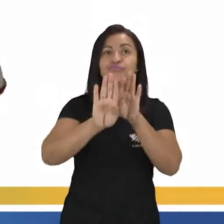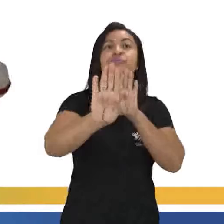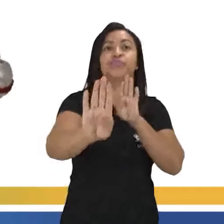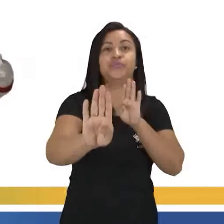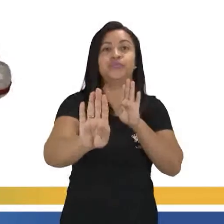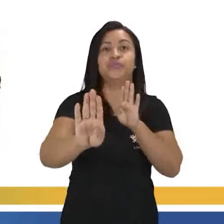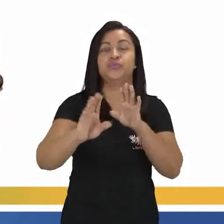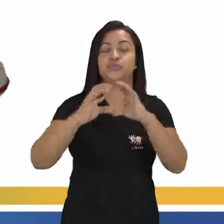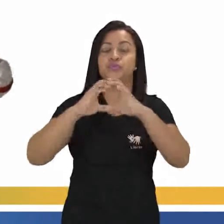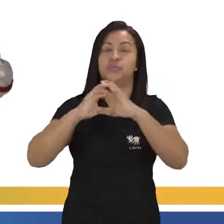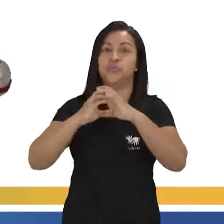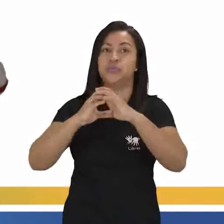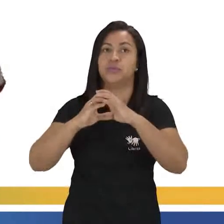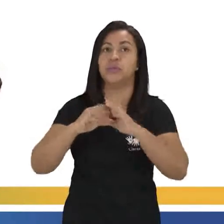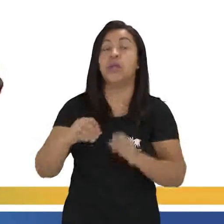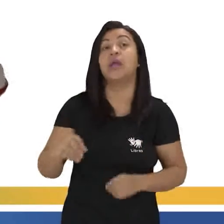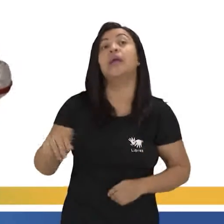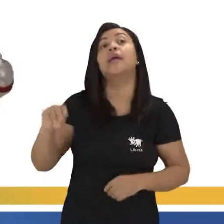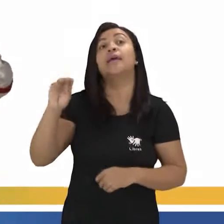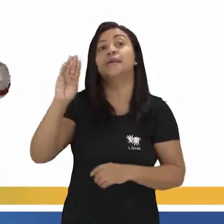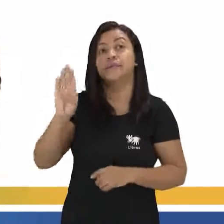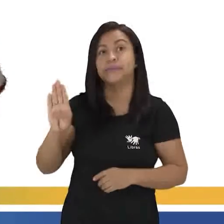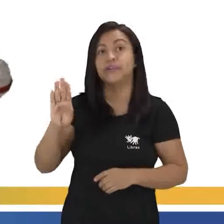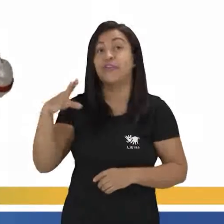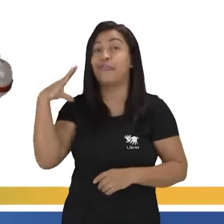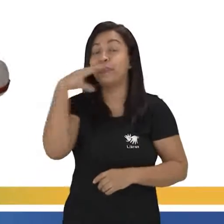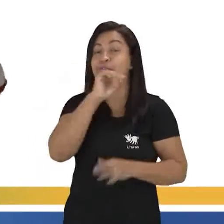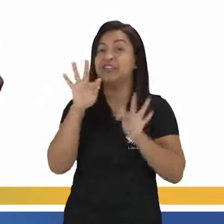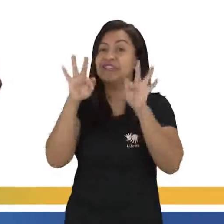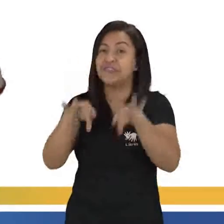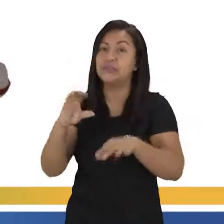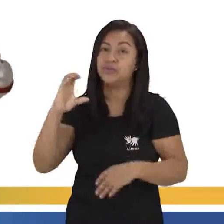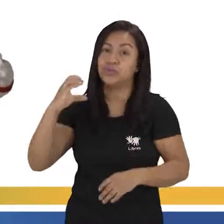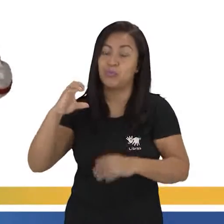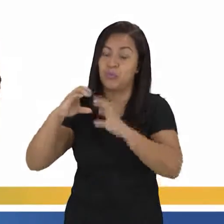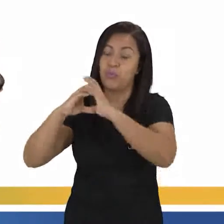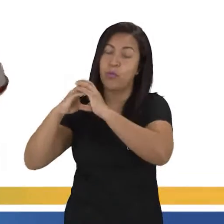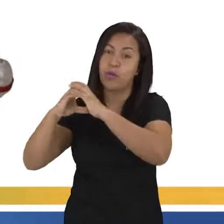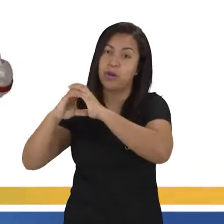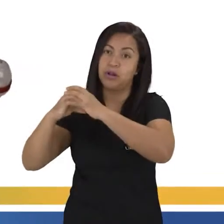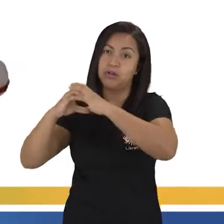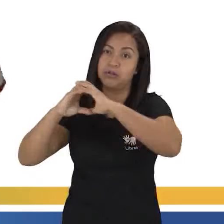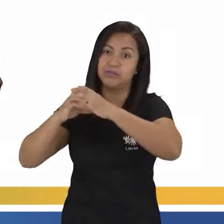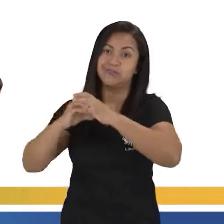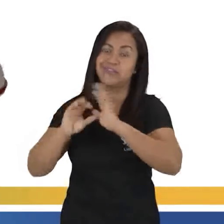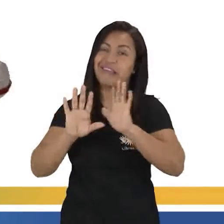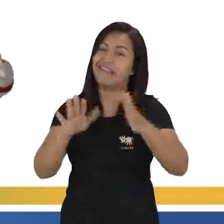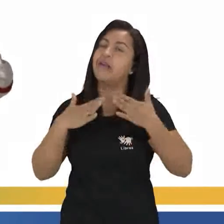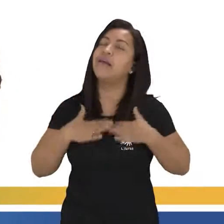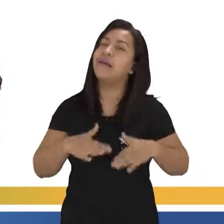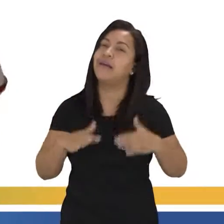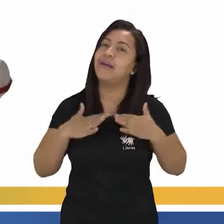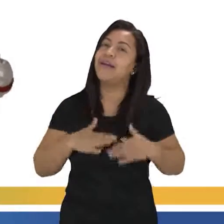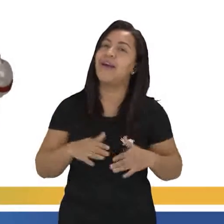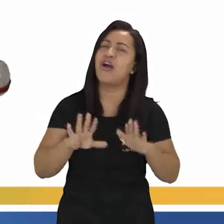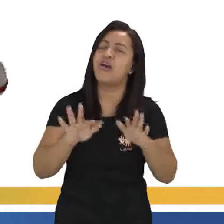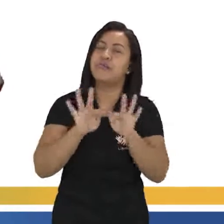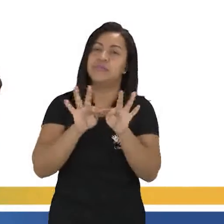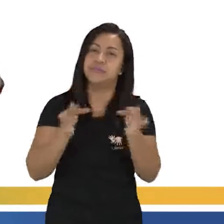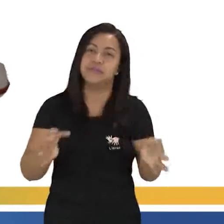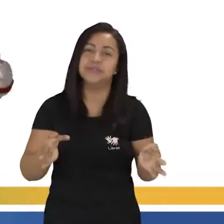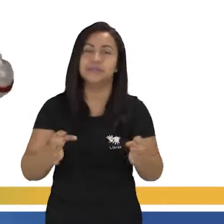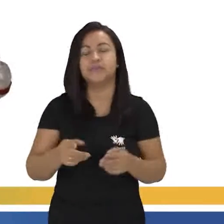letra B, ele quer saber qual é a velocidade final dessa bola, certo? Não precisa se desesperar, a gente vai resolver esse problema bem